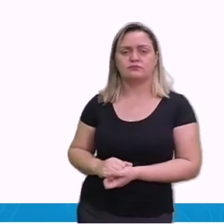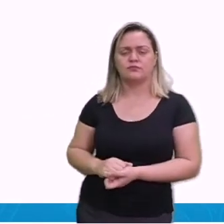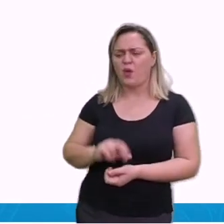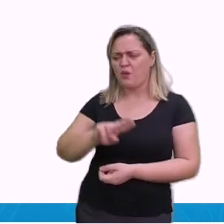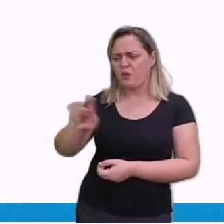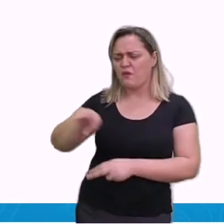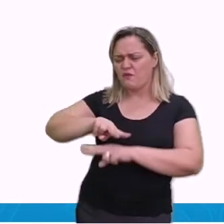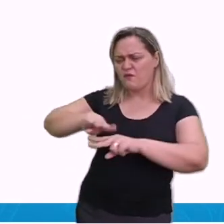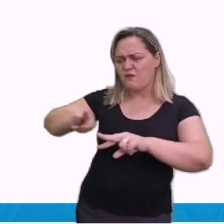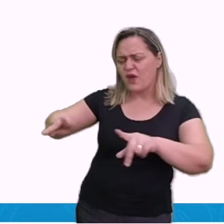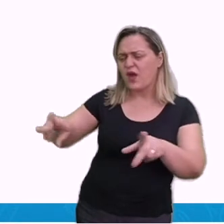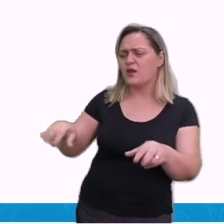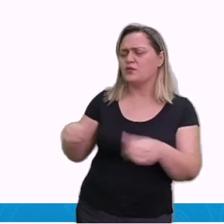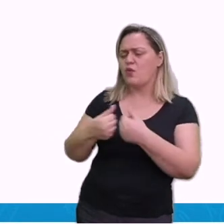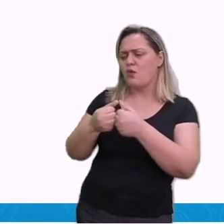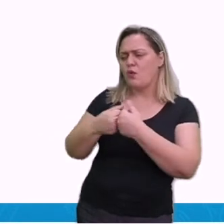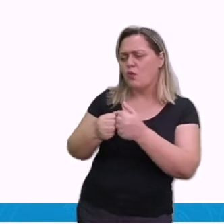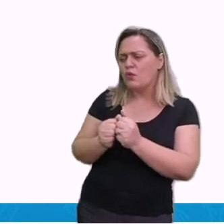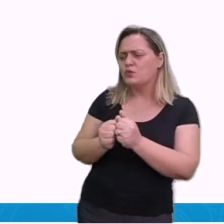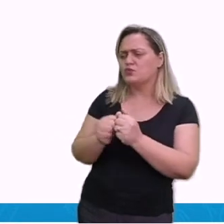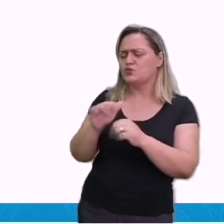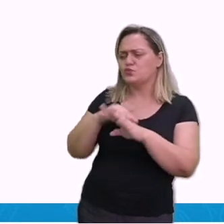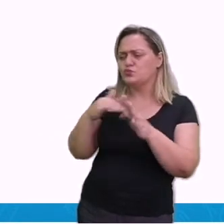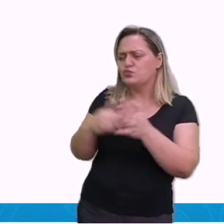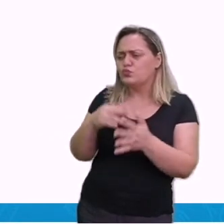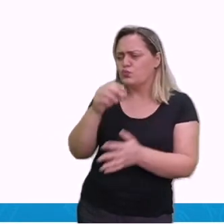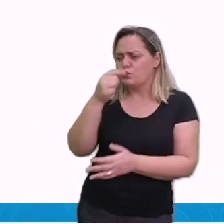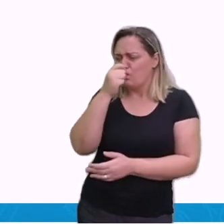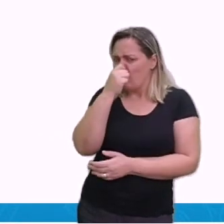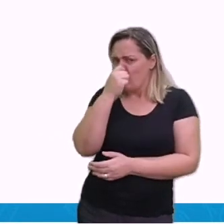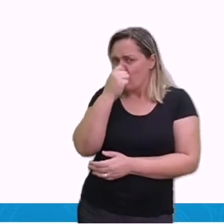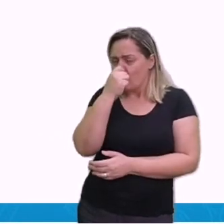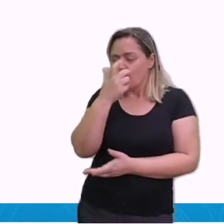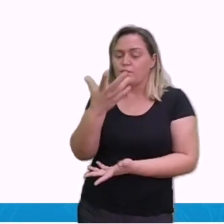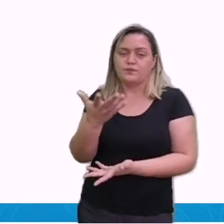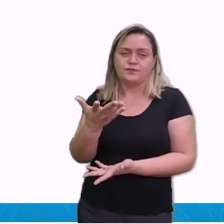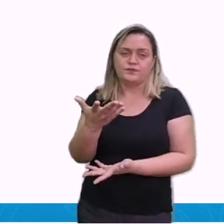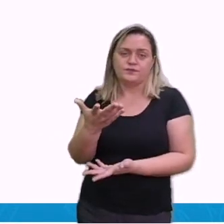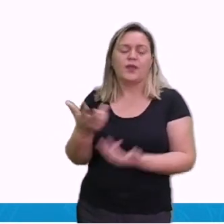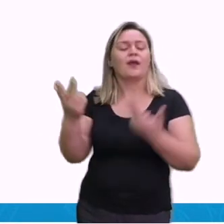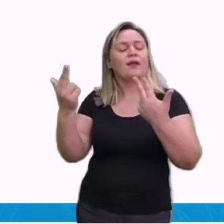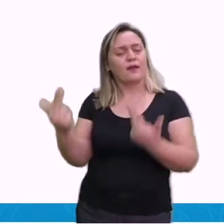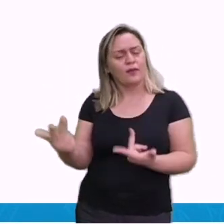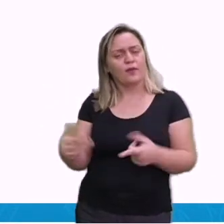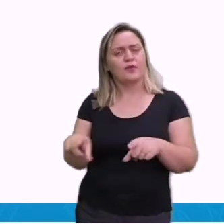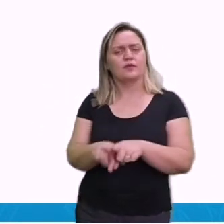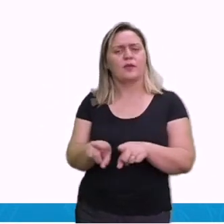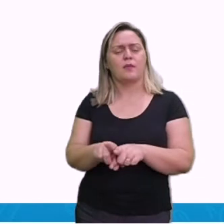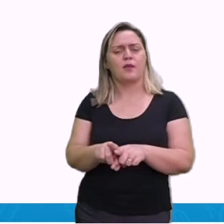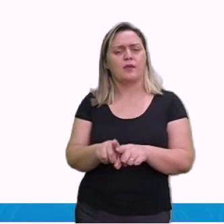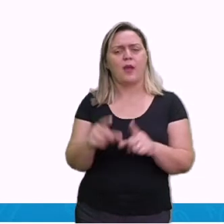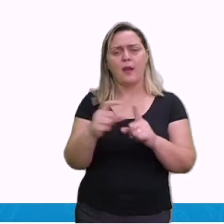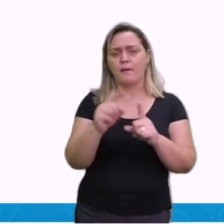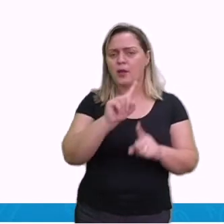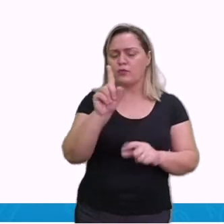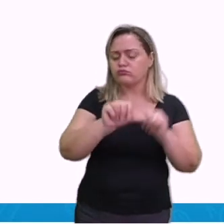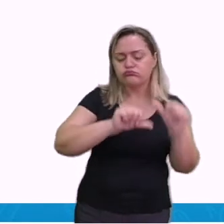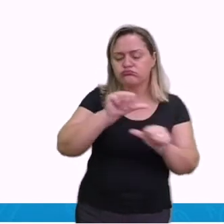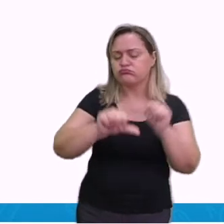não muda. É uma palavra na língua portuguesa que é usada no singular e no plural da mesma forma. Olha